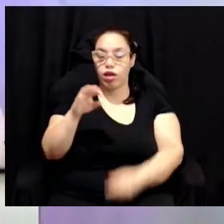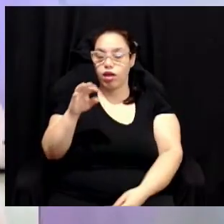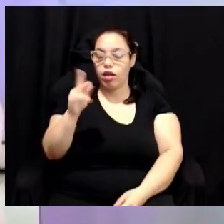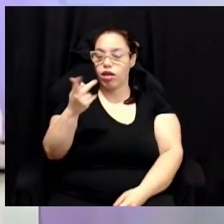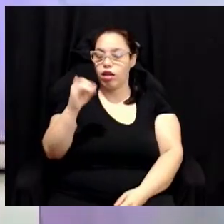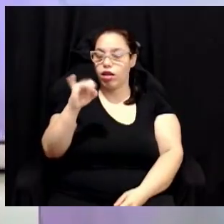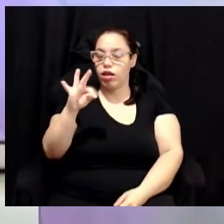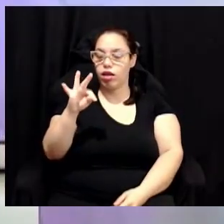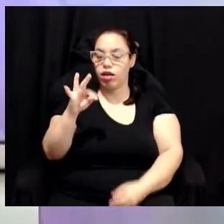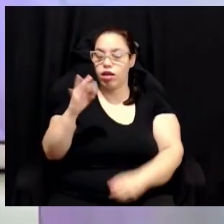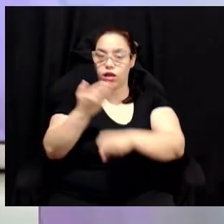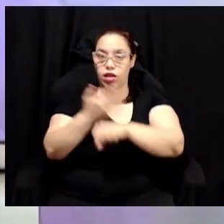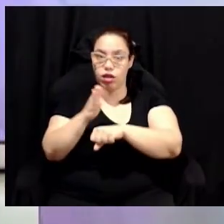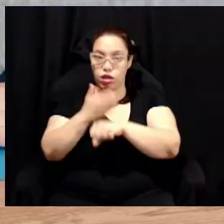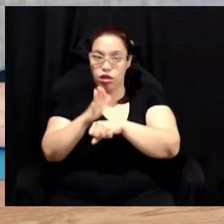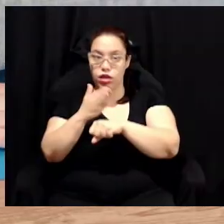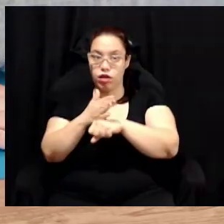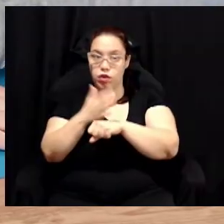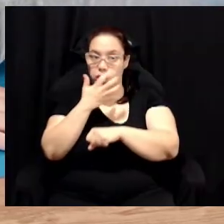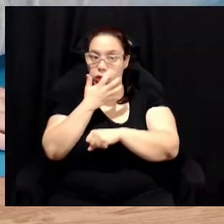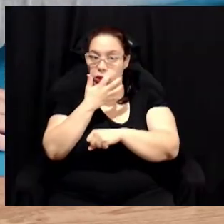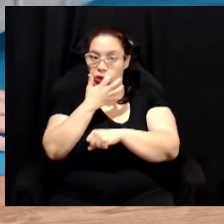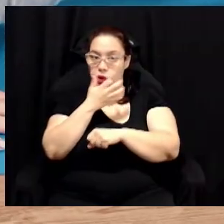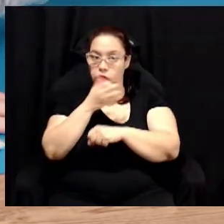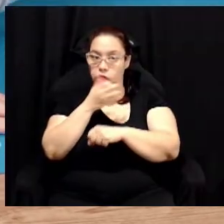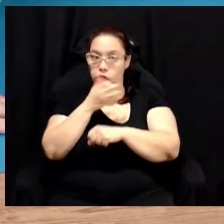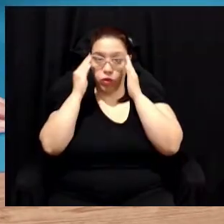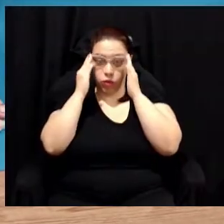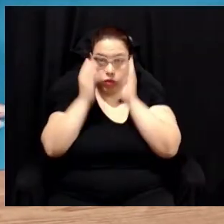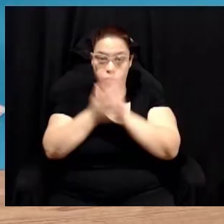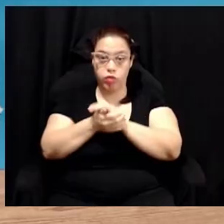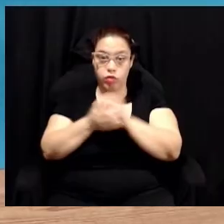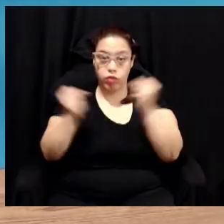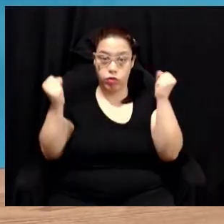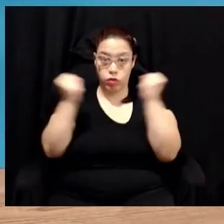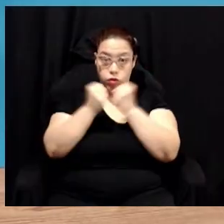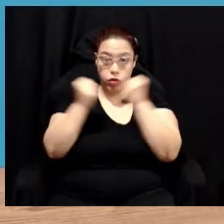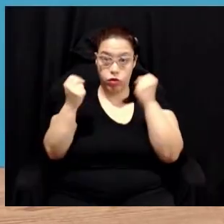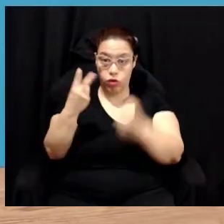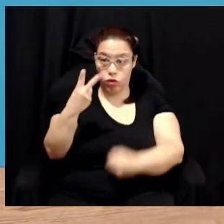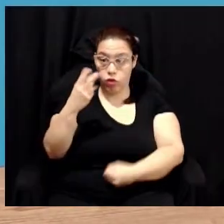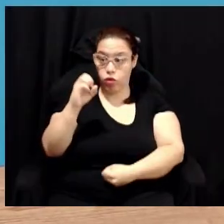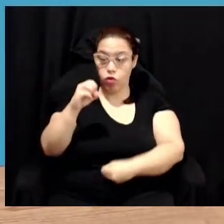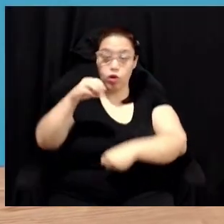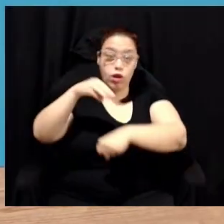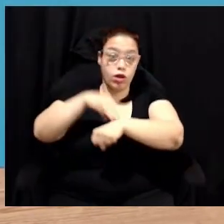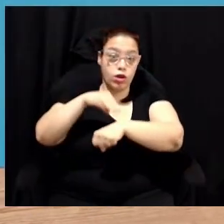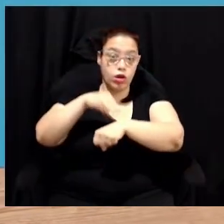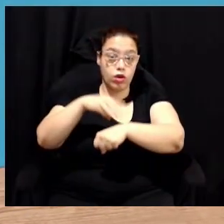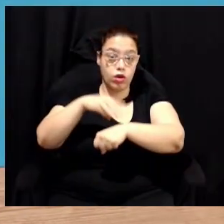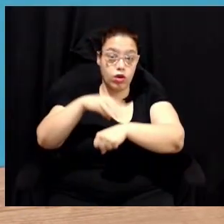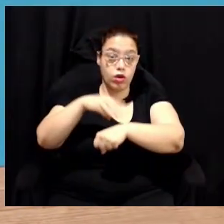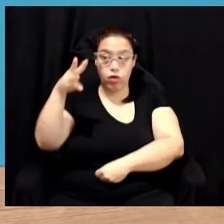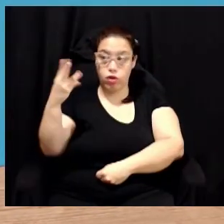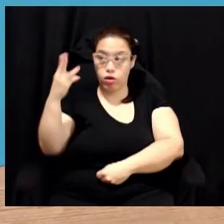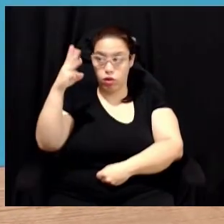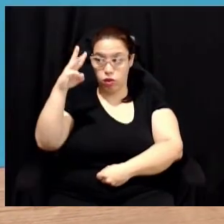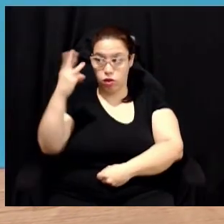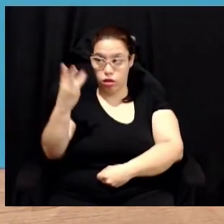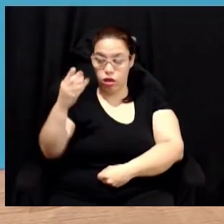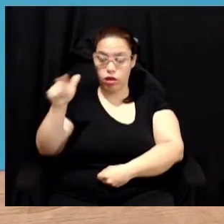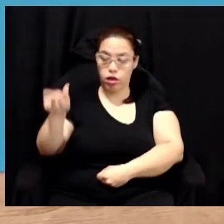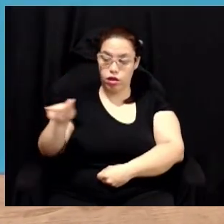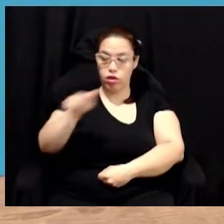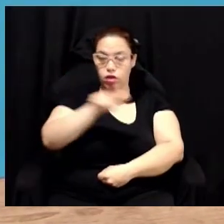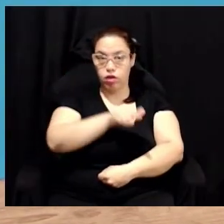é o treino de alta intensidade intervalado. É uma atividade que você faz por 20 minutos, 3 vezes na semana, e